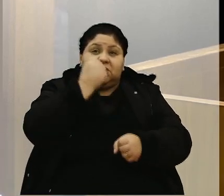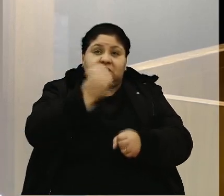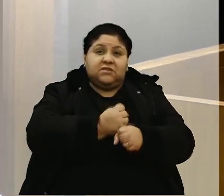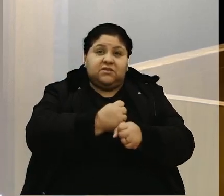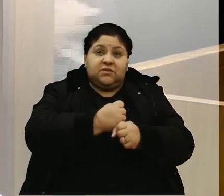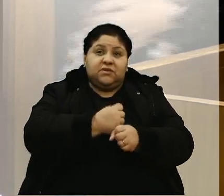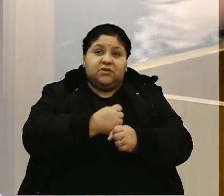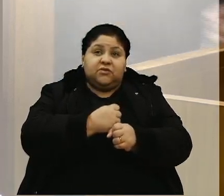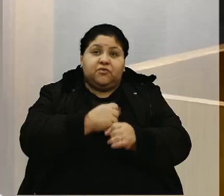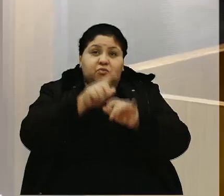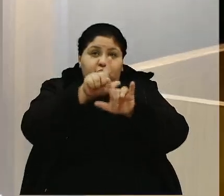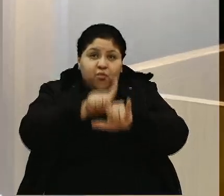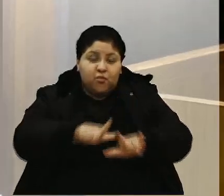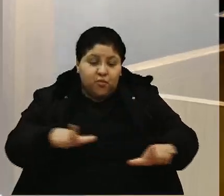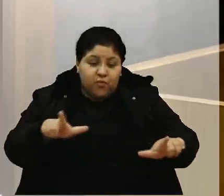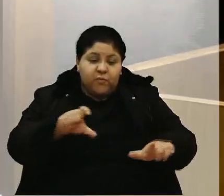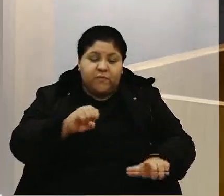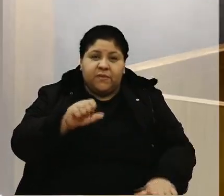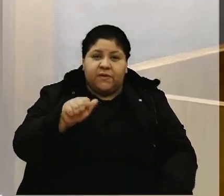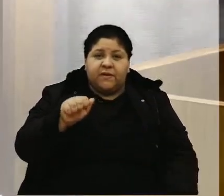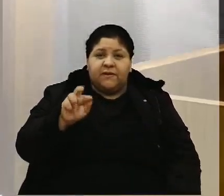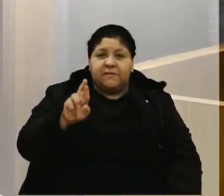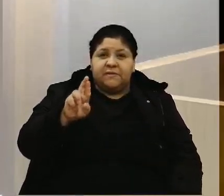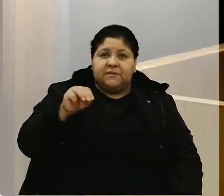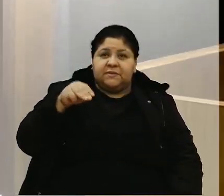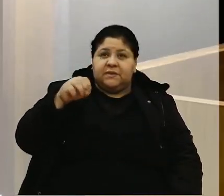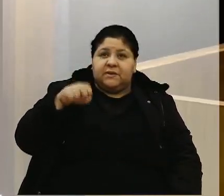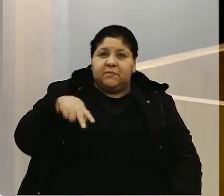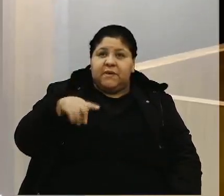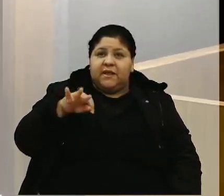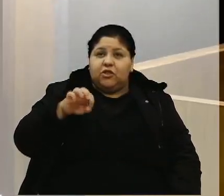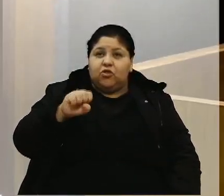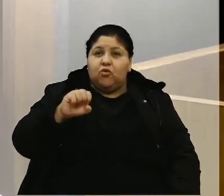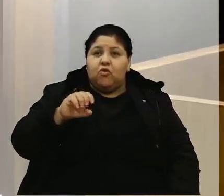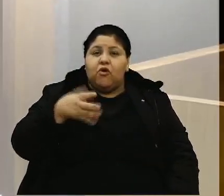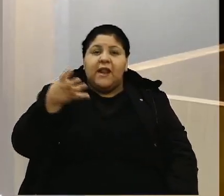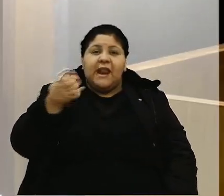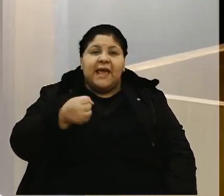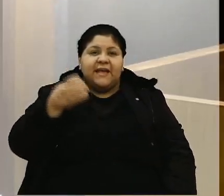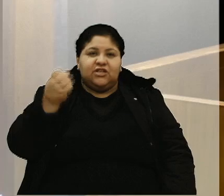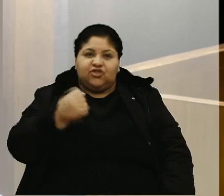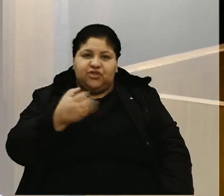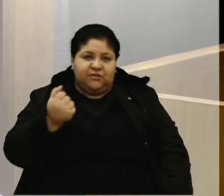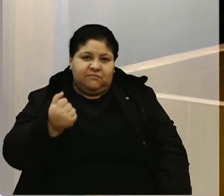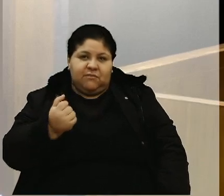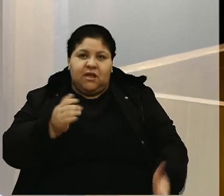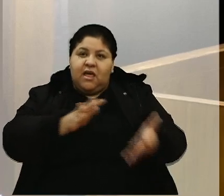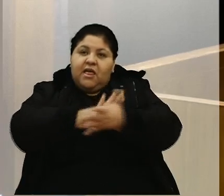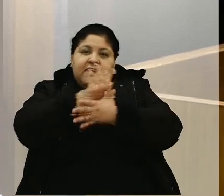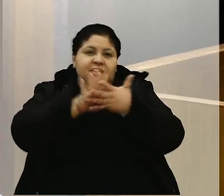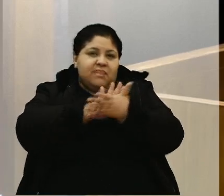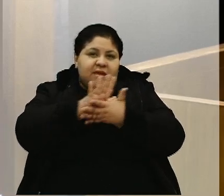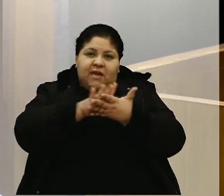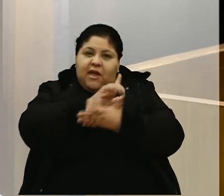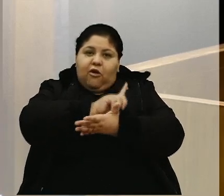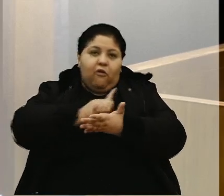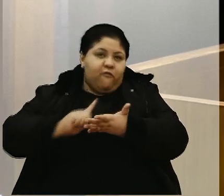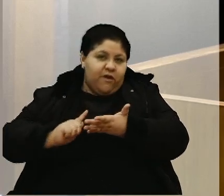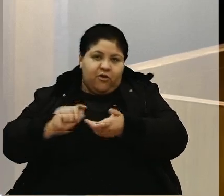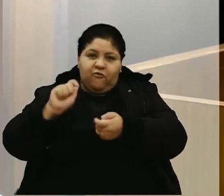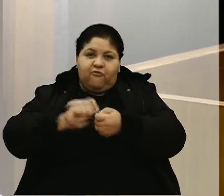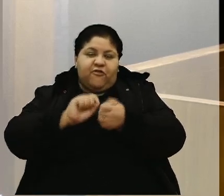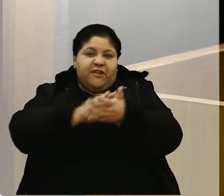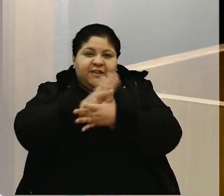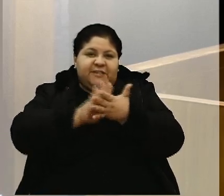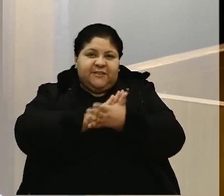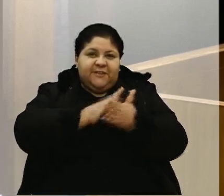drenagem na Sarmento Leite que entra governo, entra prefeito, sai prefeito, ninguém nunca colocou a mão lá. E várias casas ali na